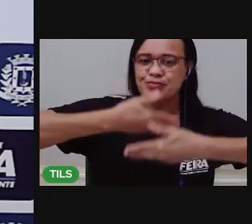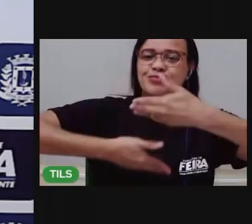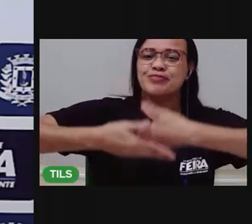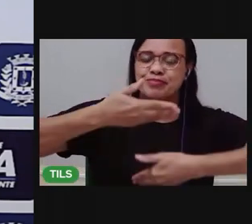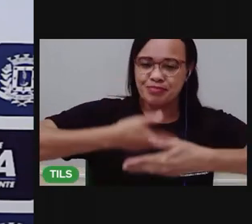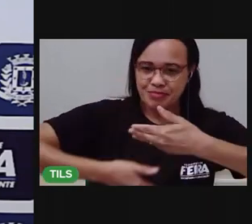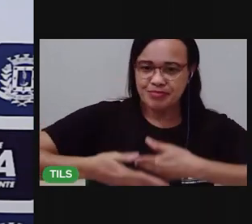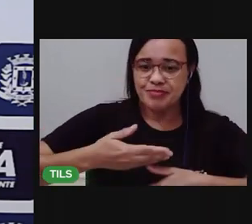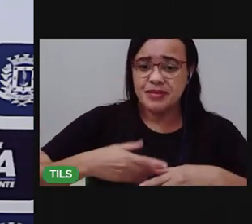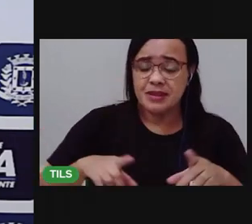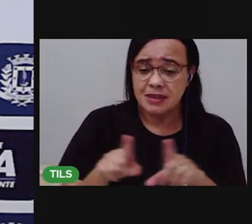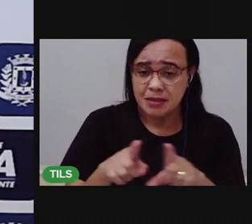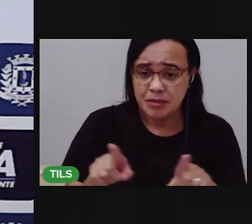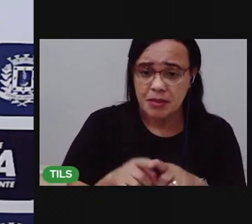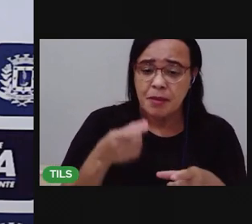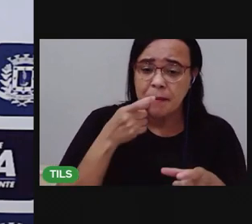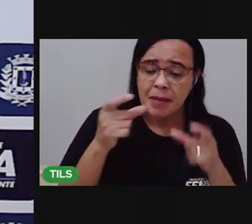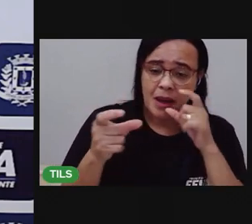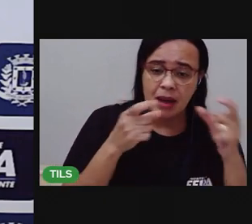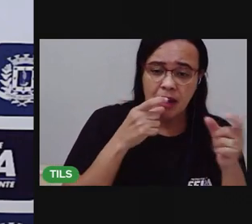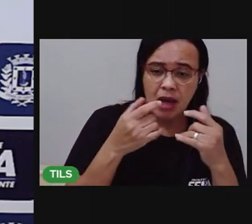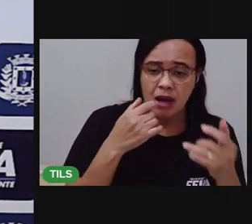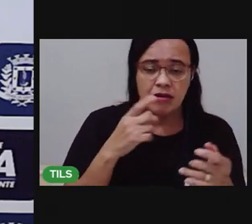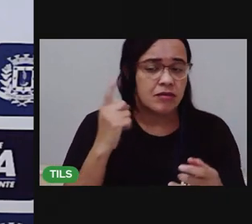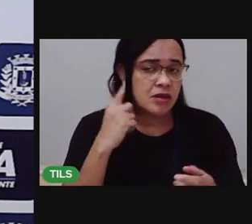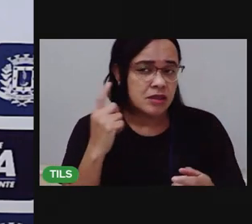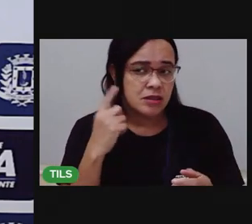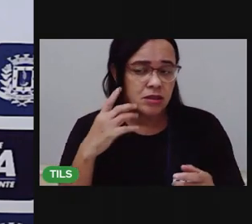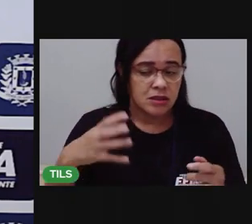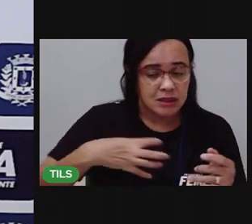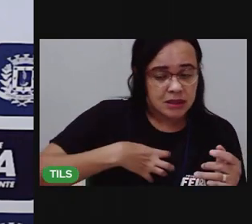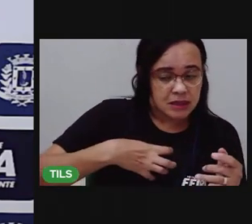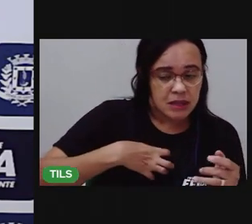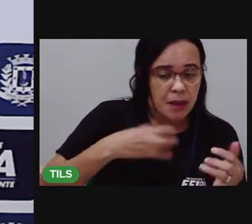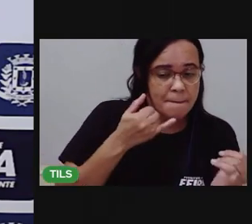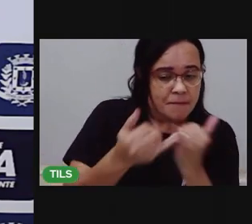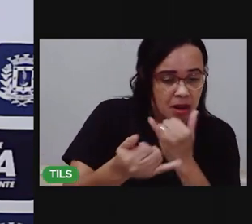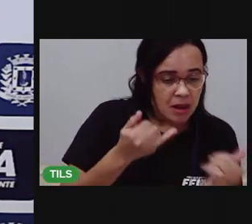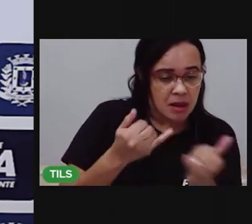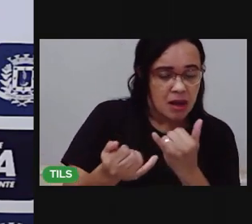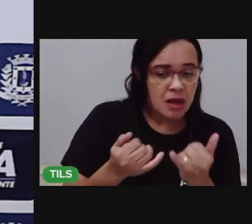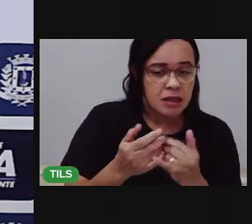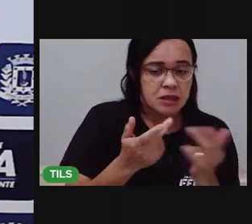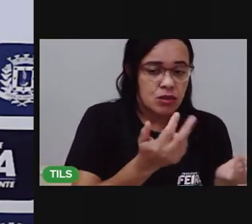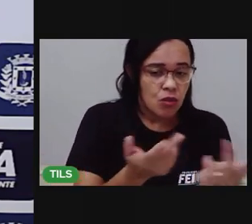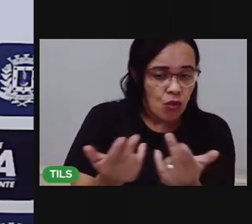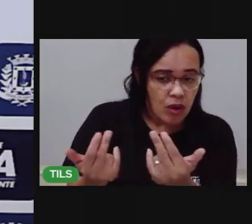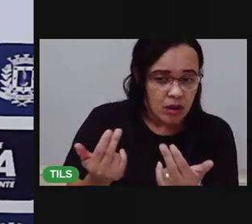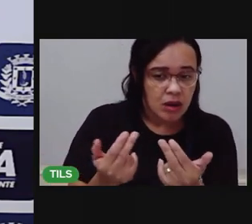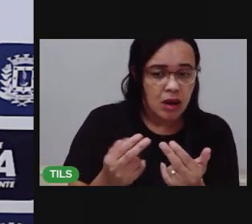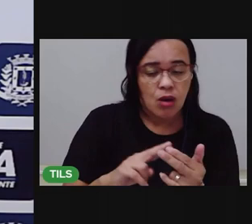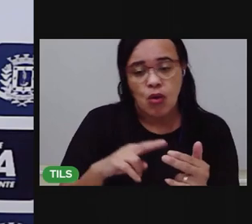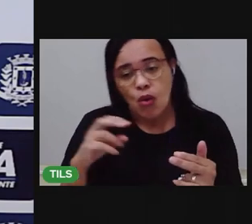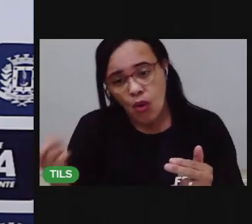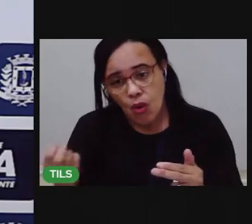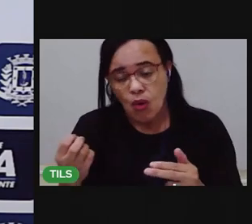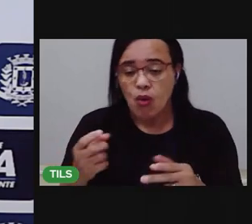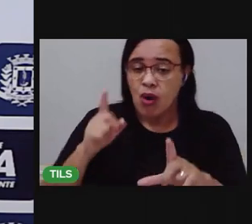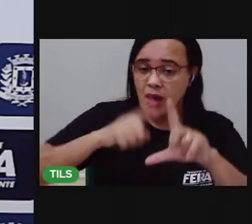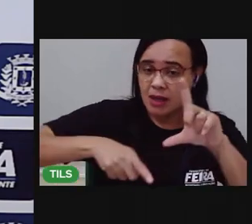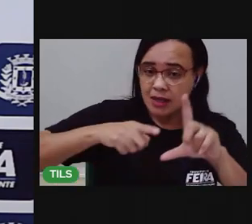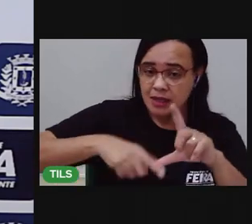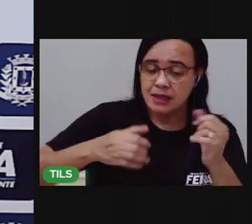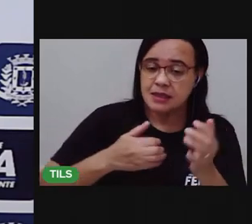Vimos que tem palavras que têm um som parecido no final, que tem palavras que iniciam com a mesma